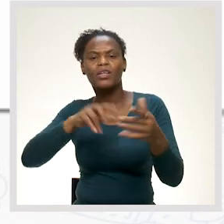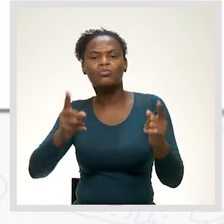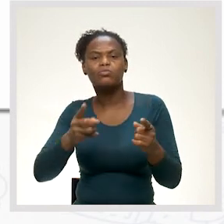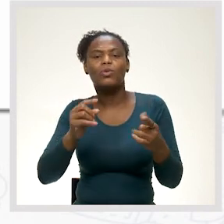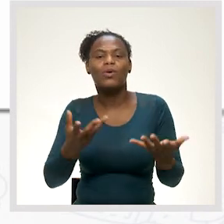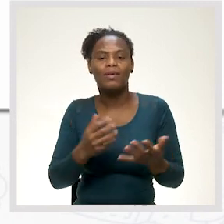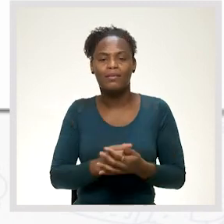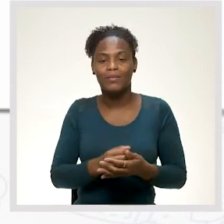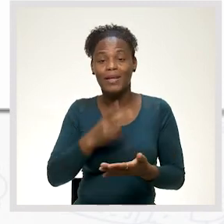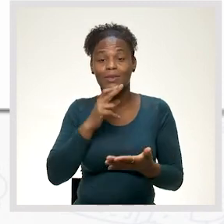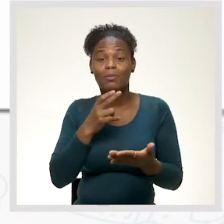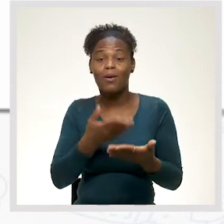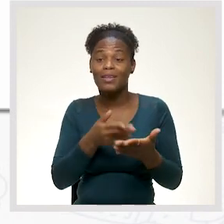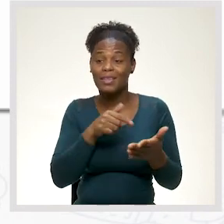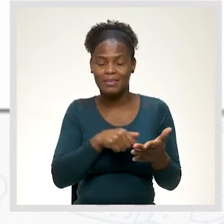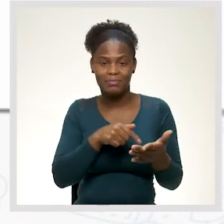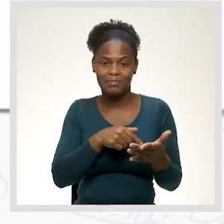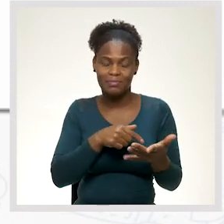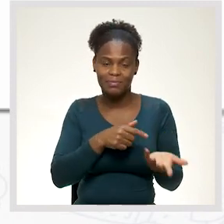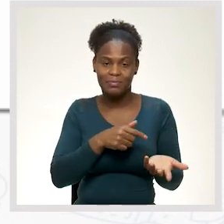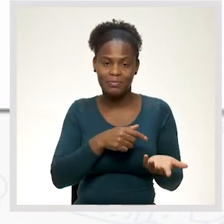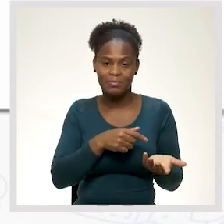descrito no excerto? A resposta é: